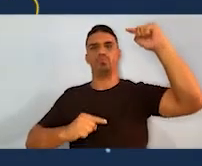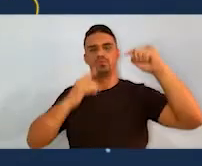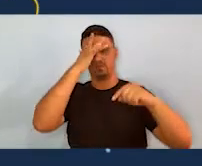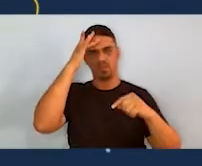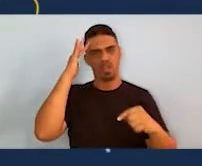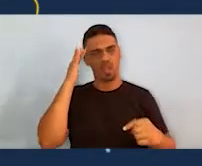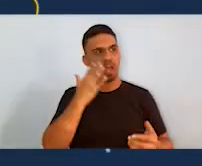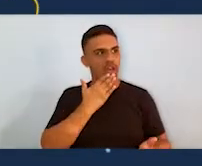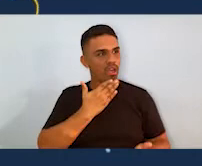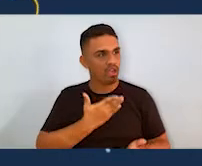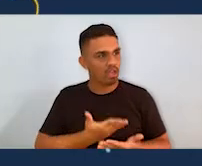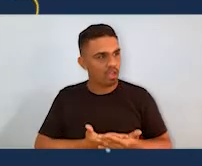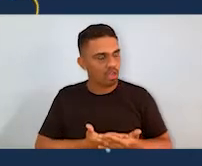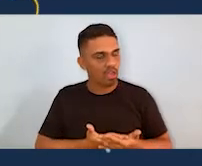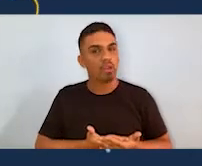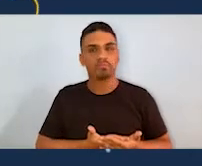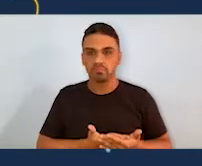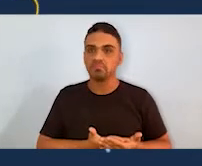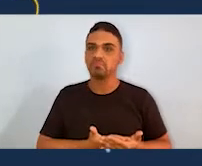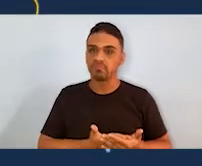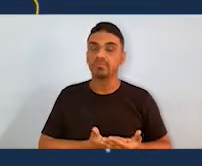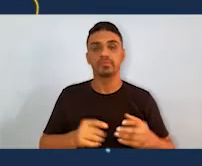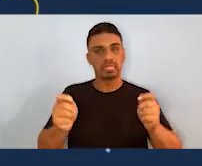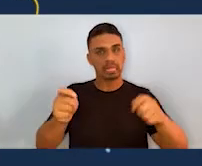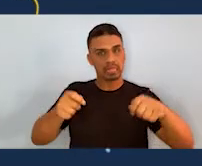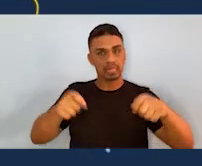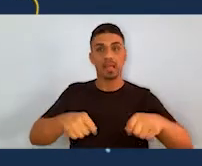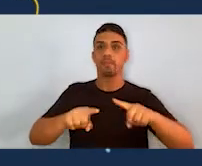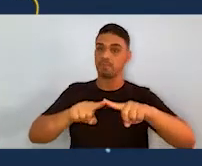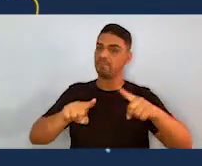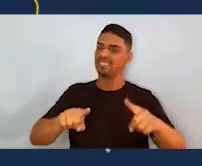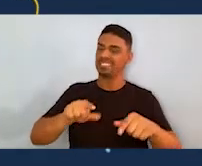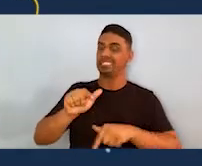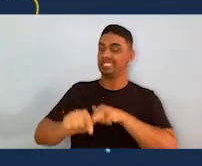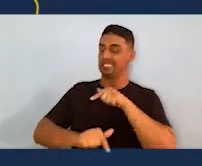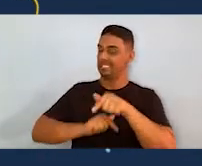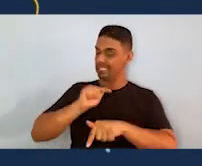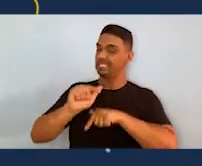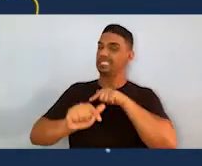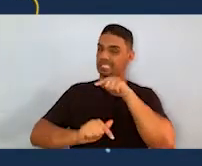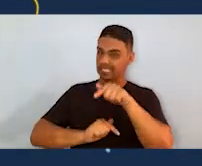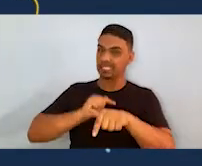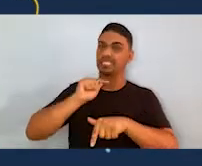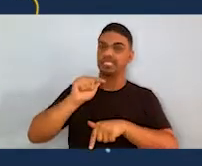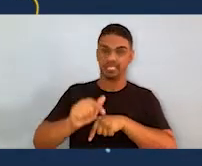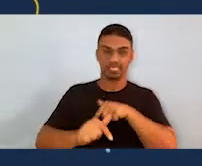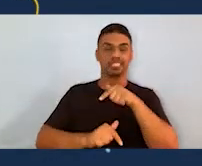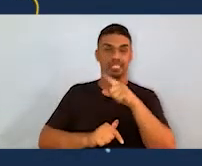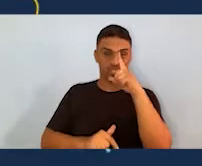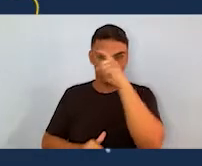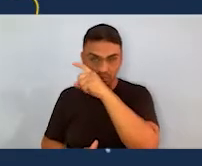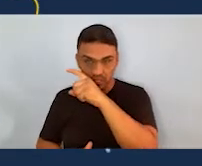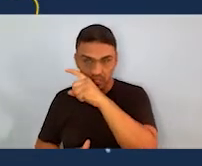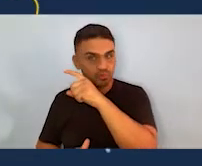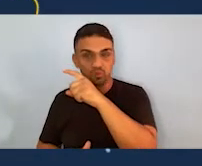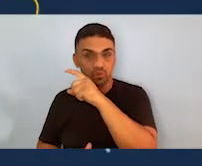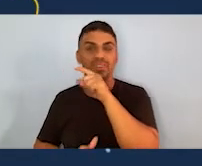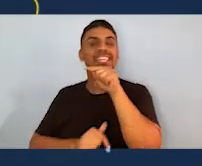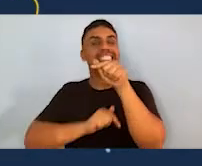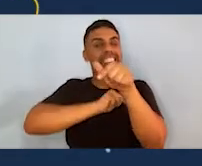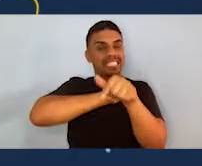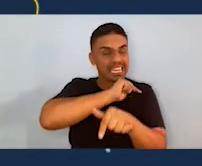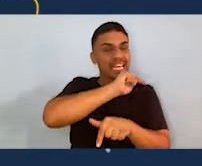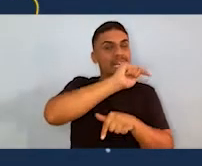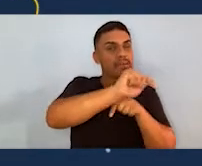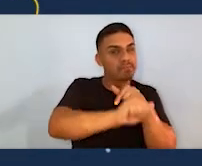bastante surpreso, assim, mas dá para fazer, só que dá mais trabalho, não é difícil, é trabalhoso, é